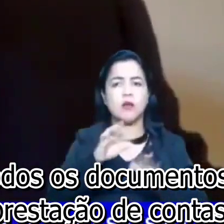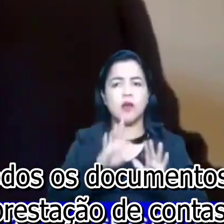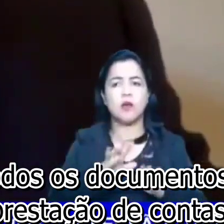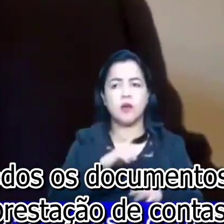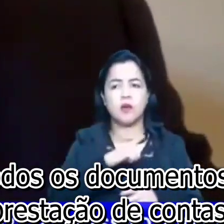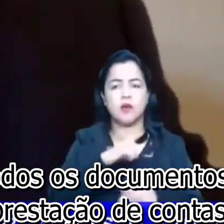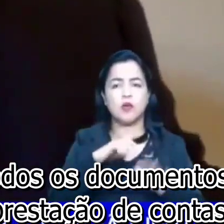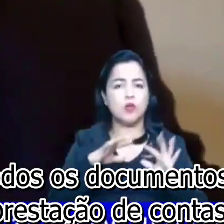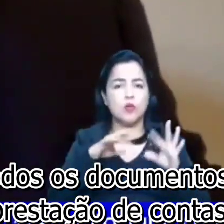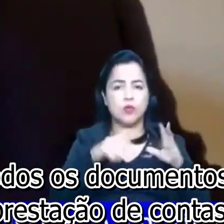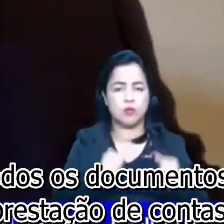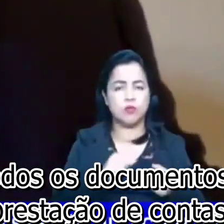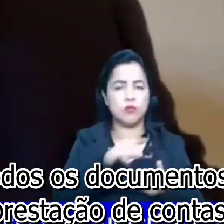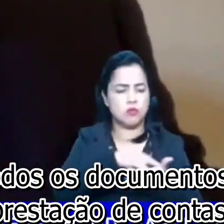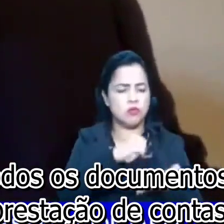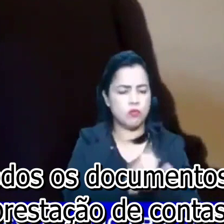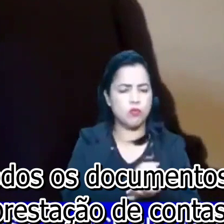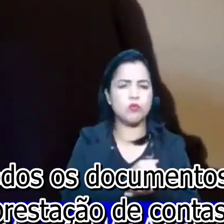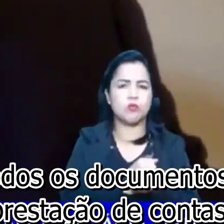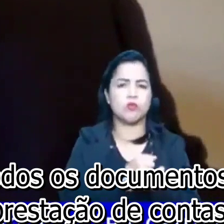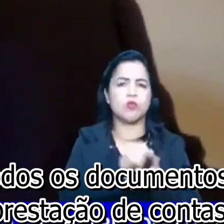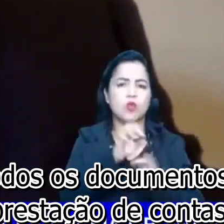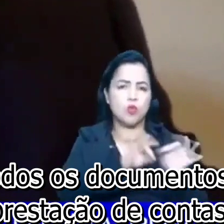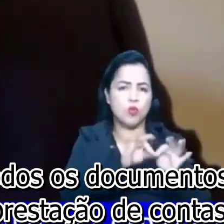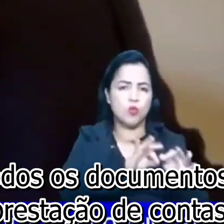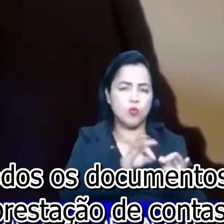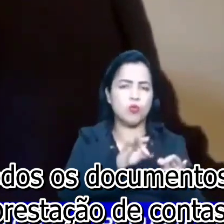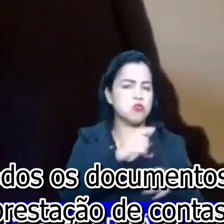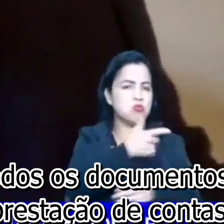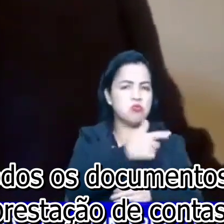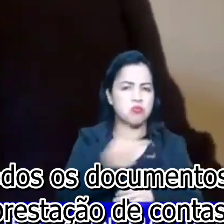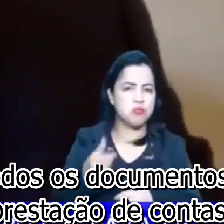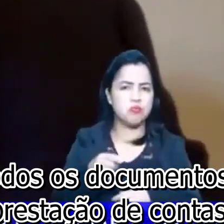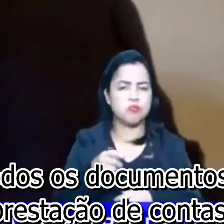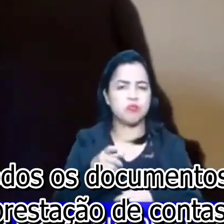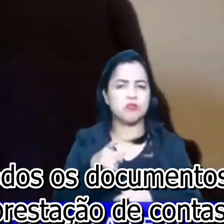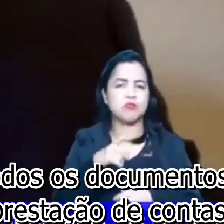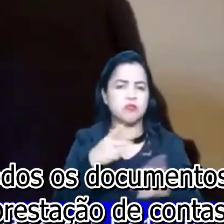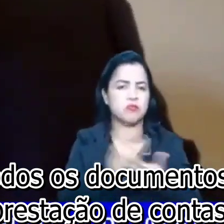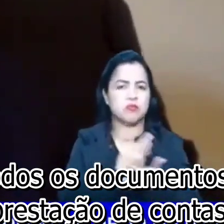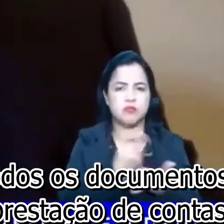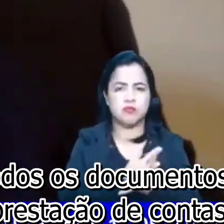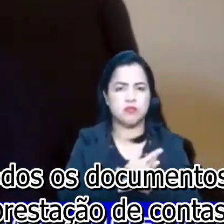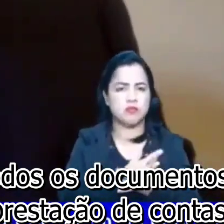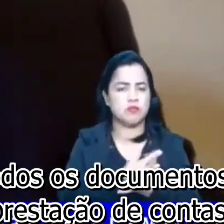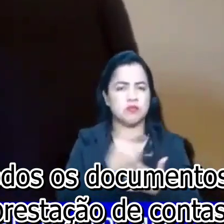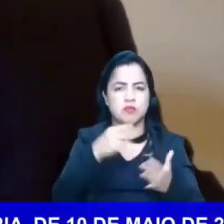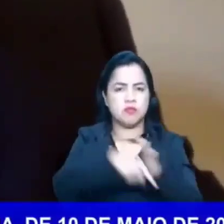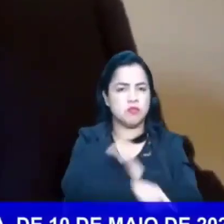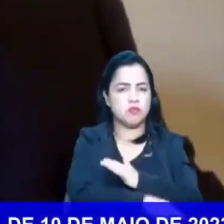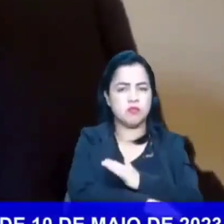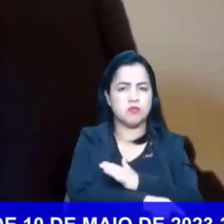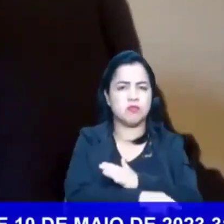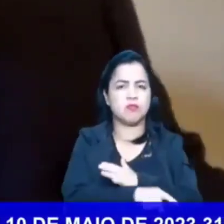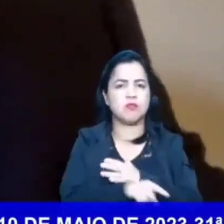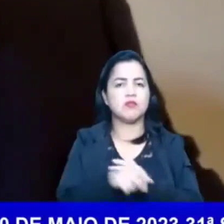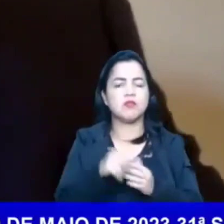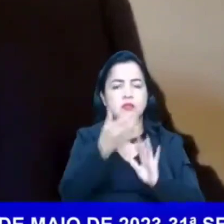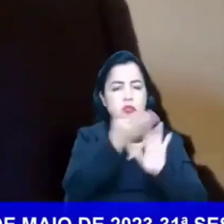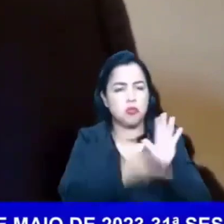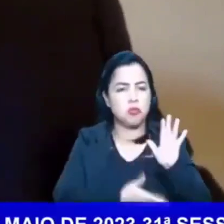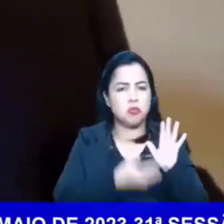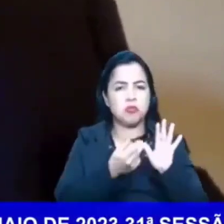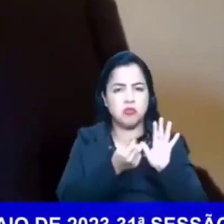atestando que todos os documentos foram juntados e não havia qualquer irregularidade na prestação de contas.